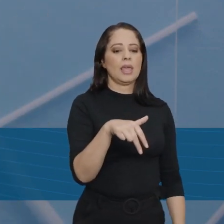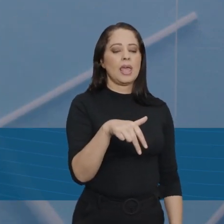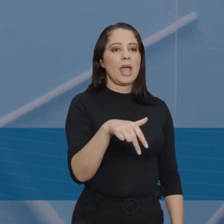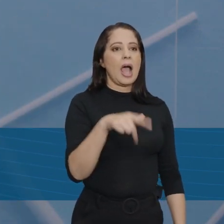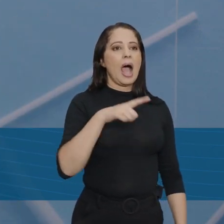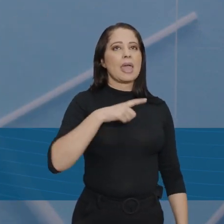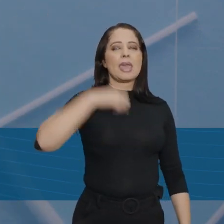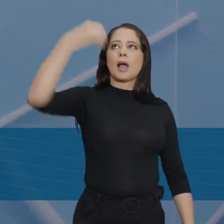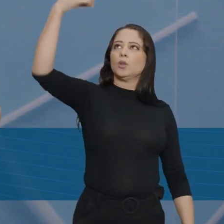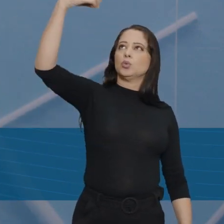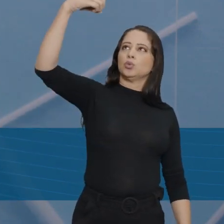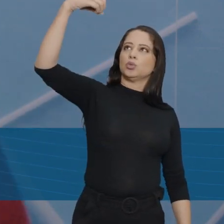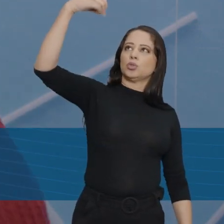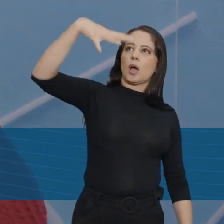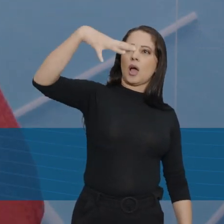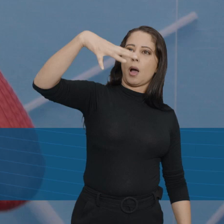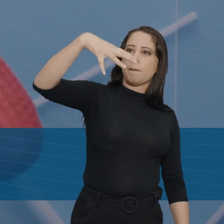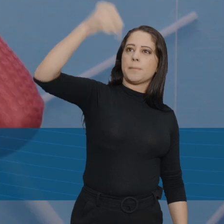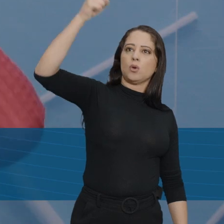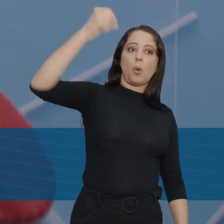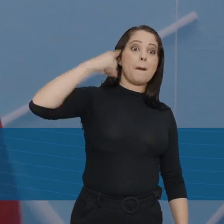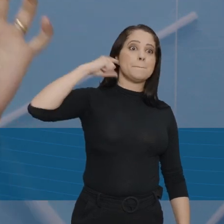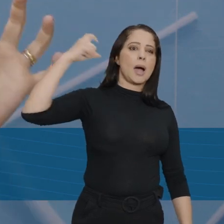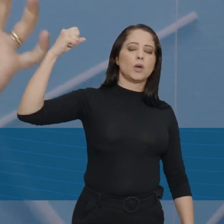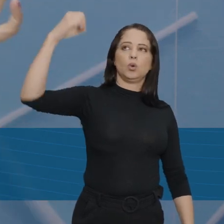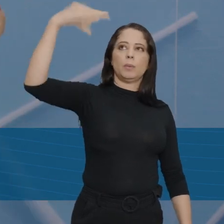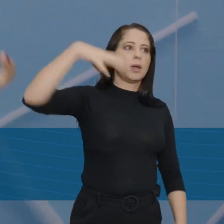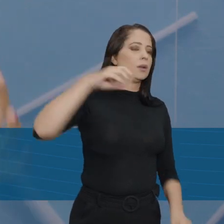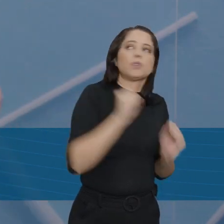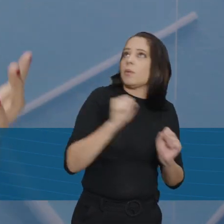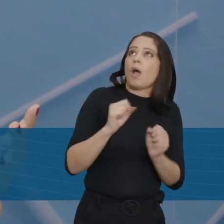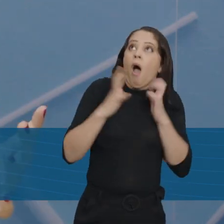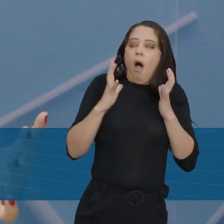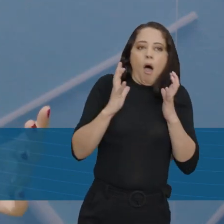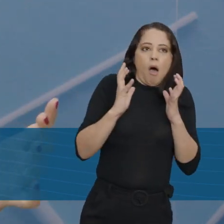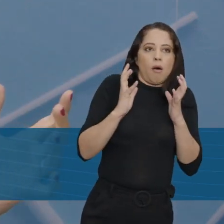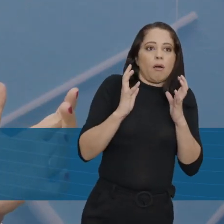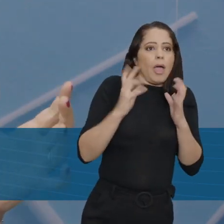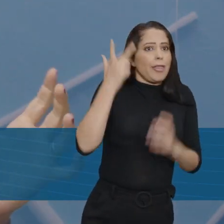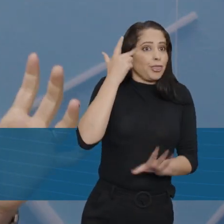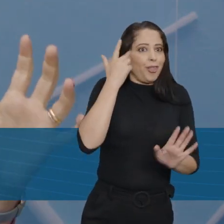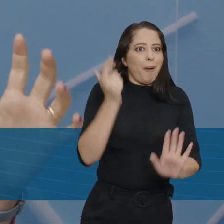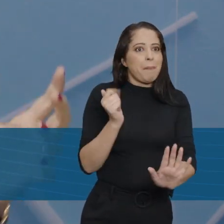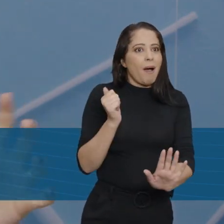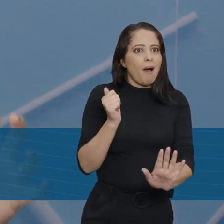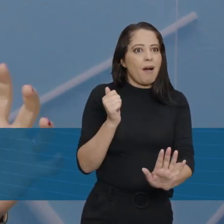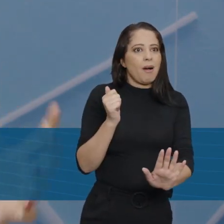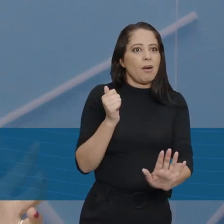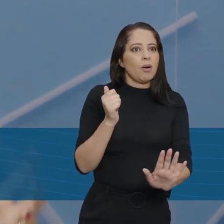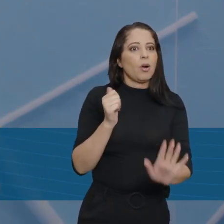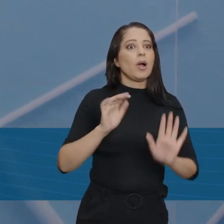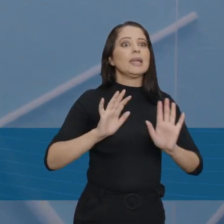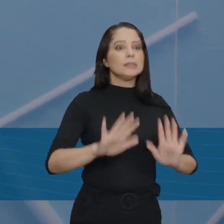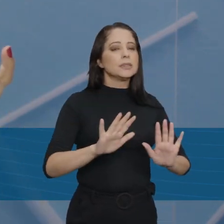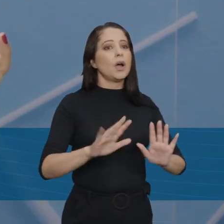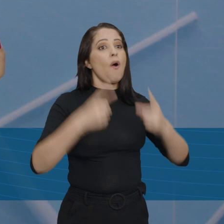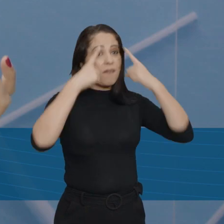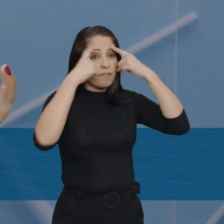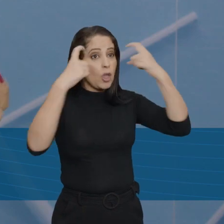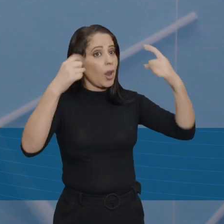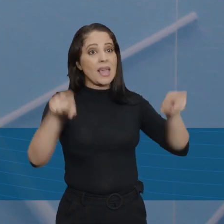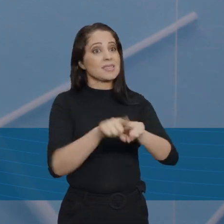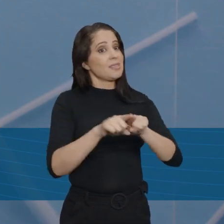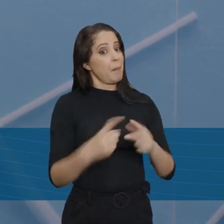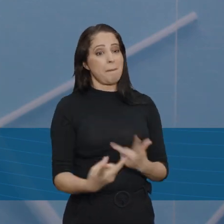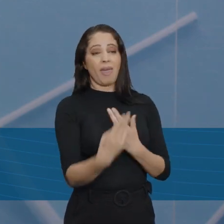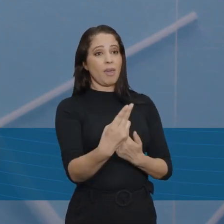queima uma lâmpada, faz um barulho aí muito alto, tá? A gente não leva um susto, né? Essa reação de